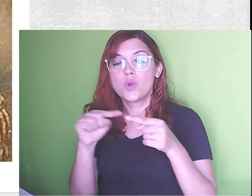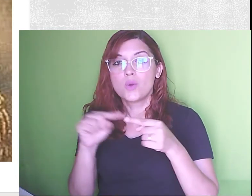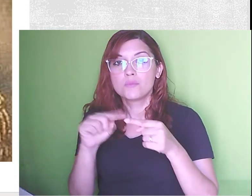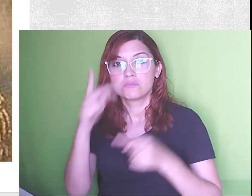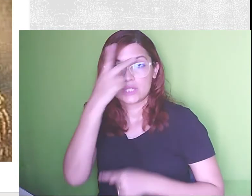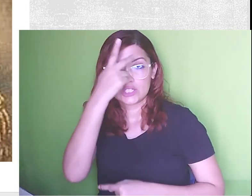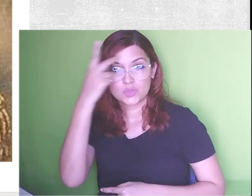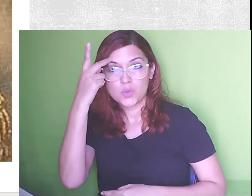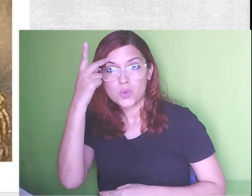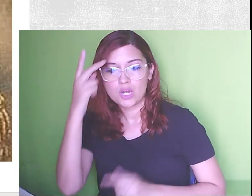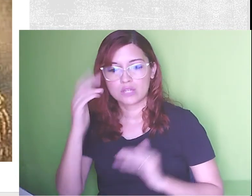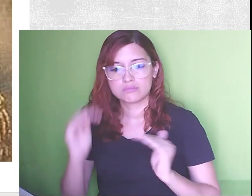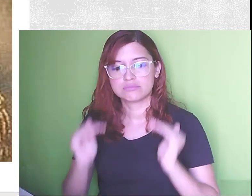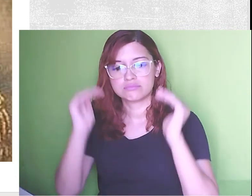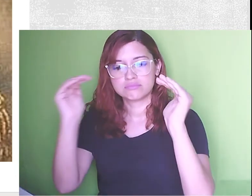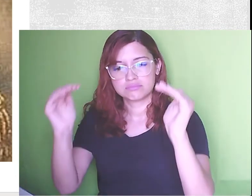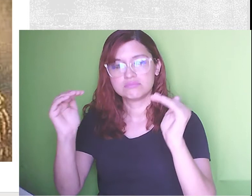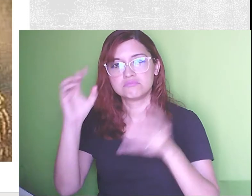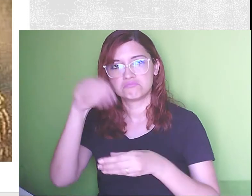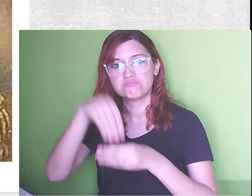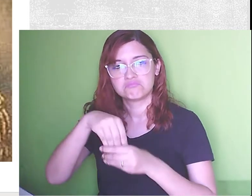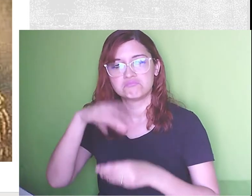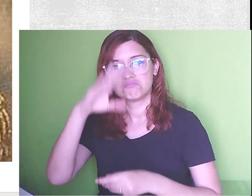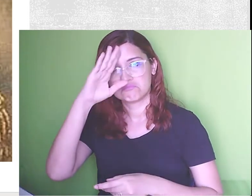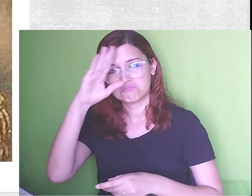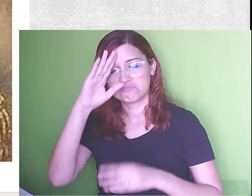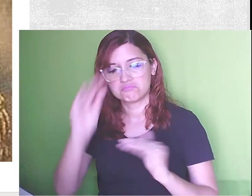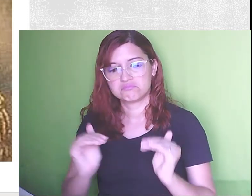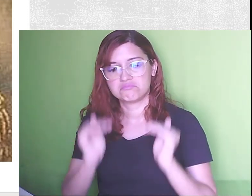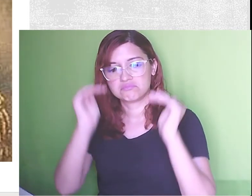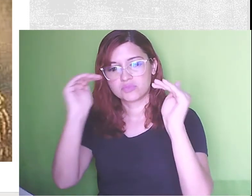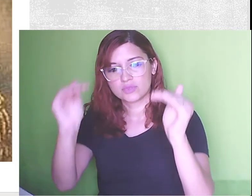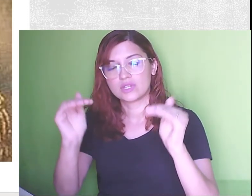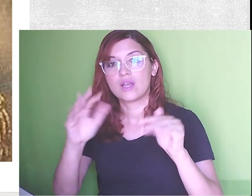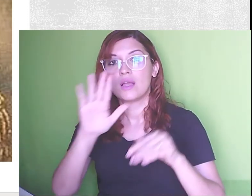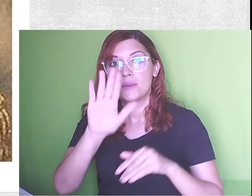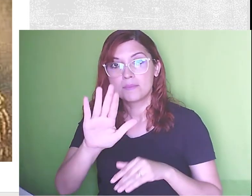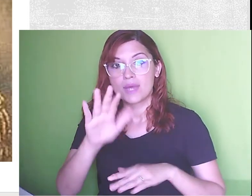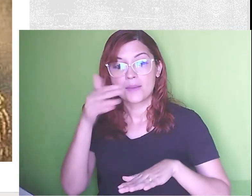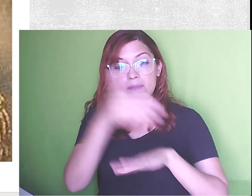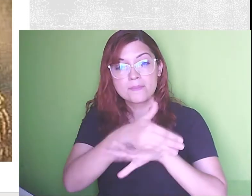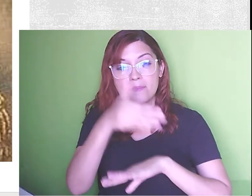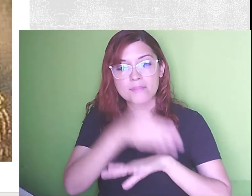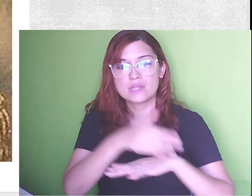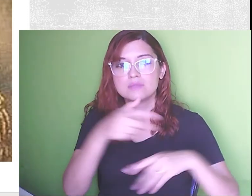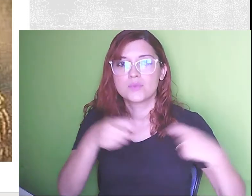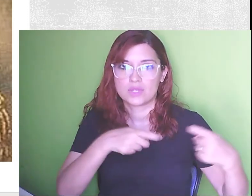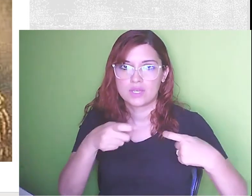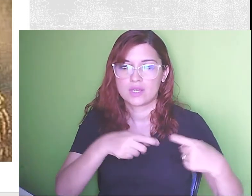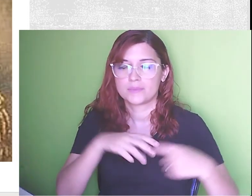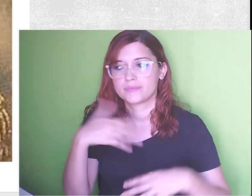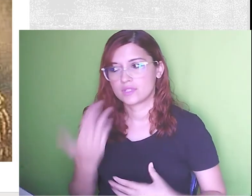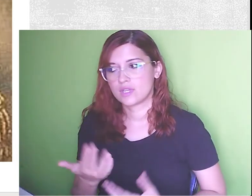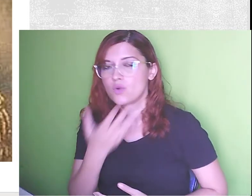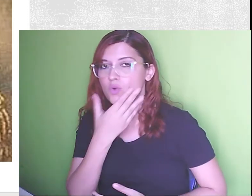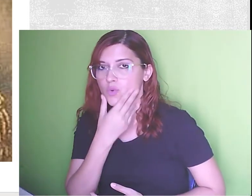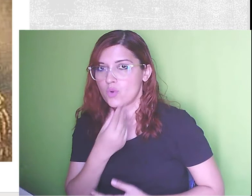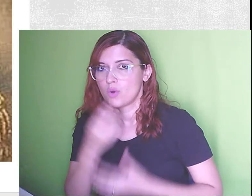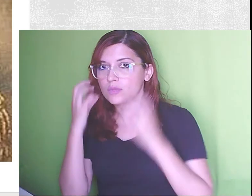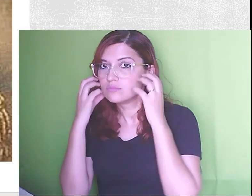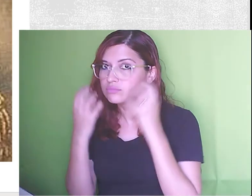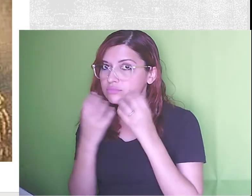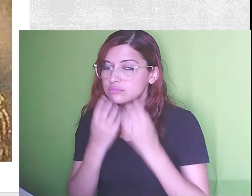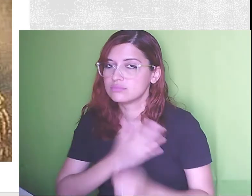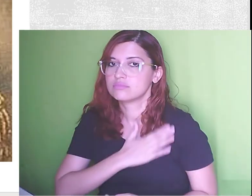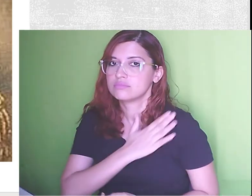Esse nome, Marechal, significa uma pessoa de uma patente elevada do Exército e que participou